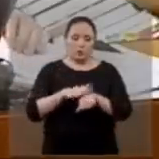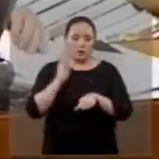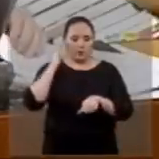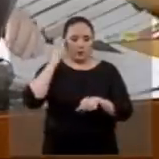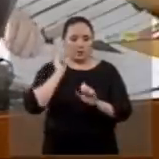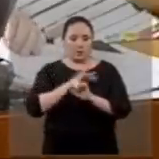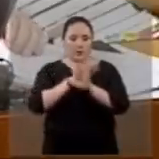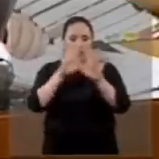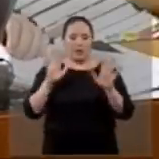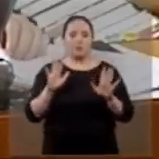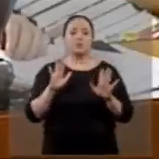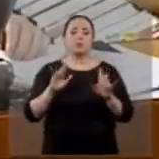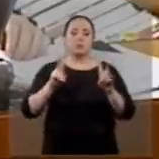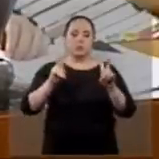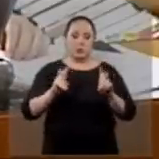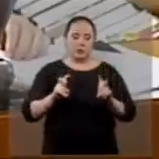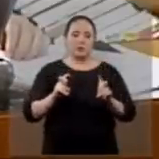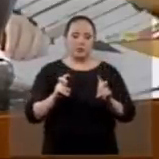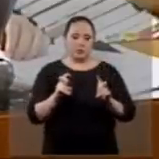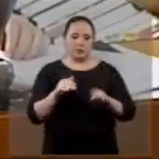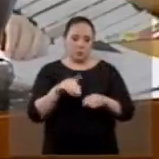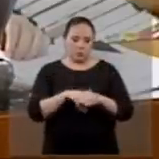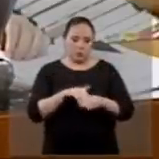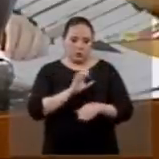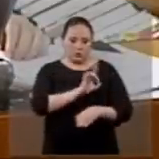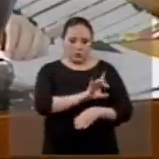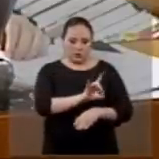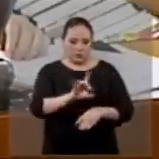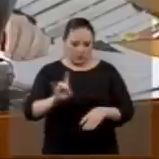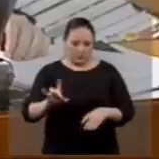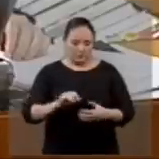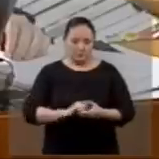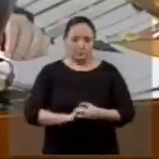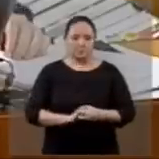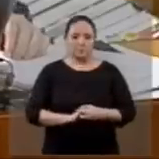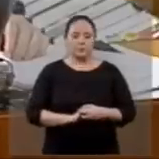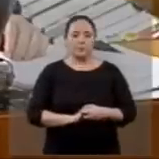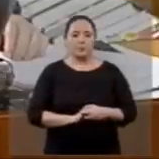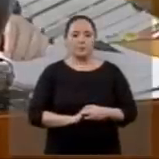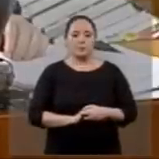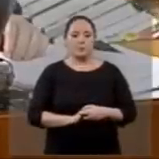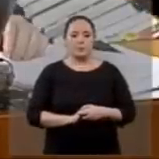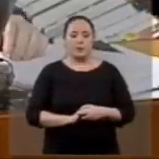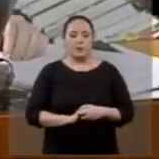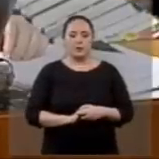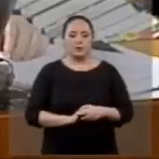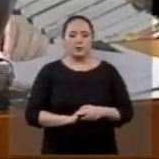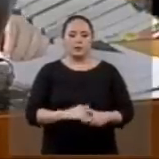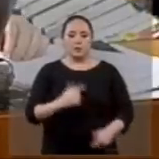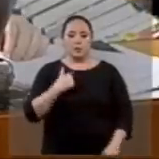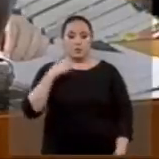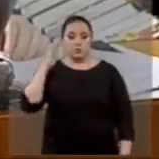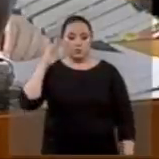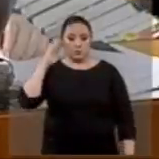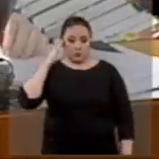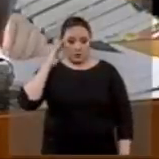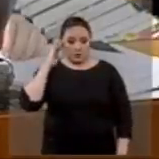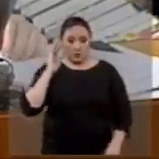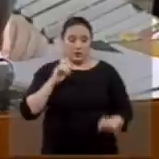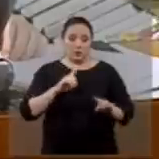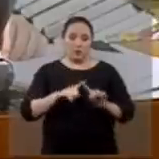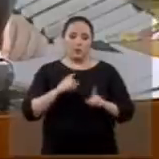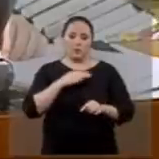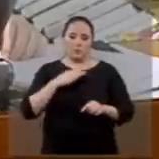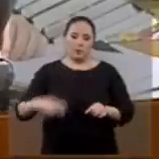pouco o desfecho dos votos de cada um de nós. E, salvo melhor juízo, eu entendi, mas o ministro Fux